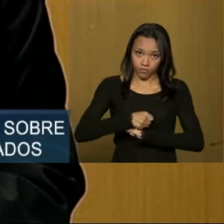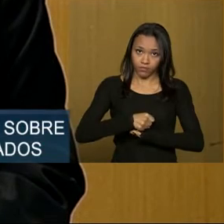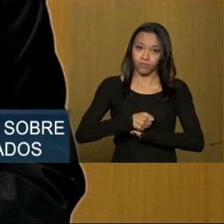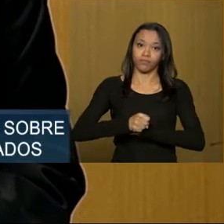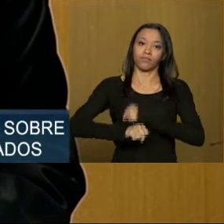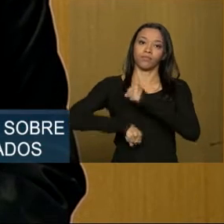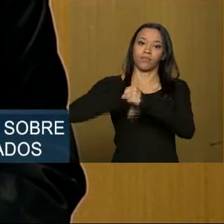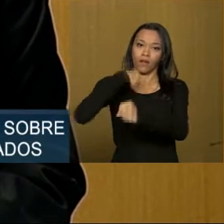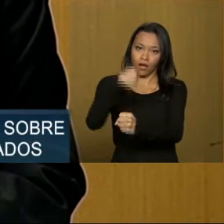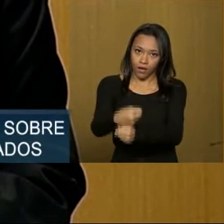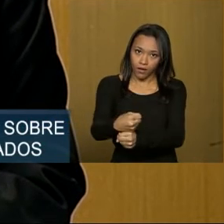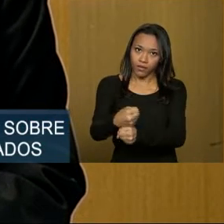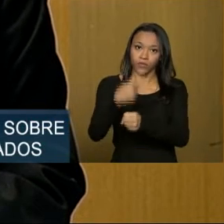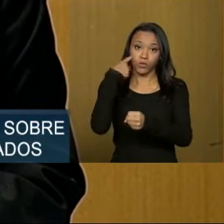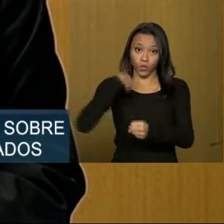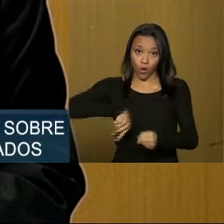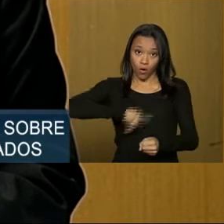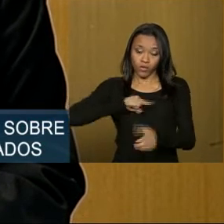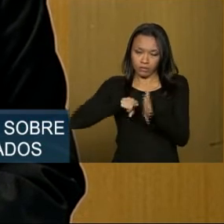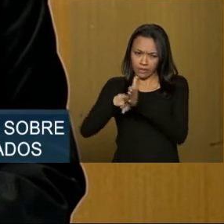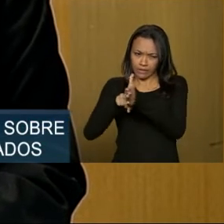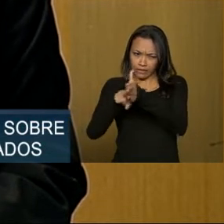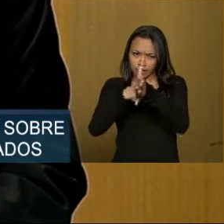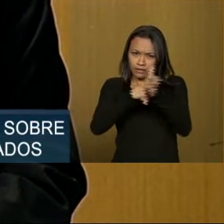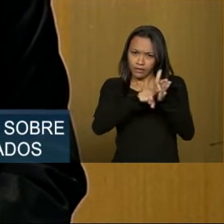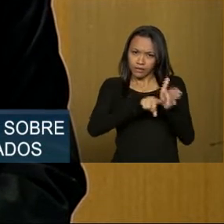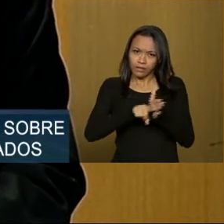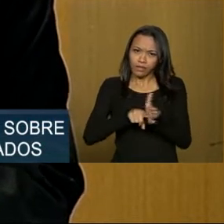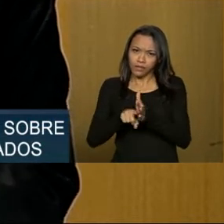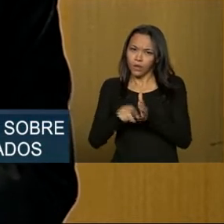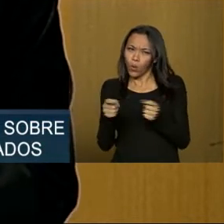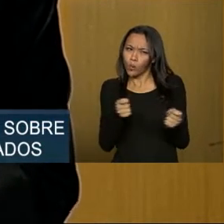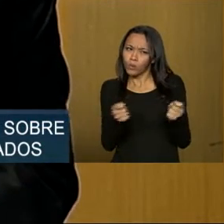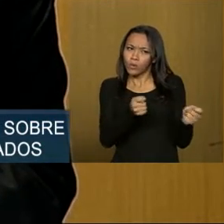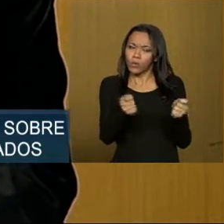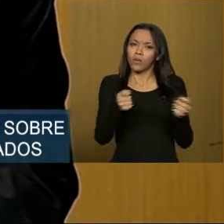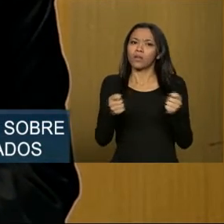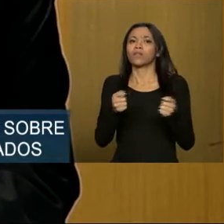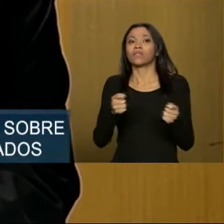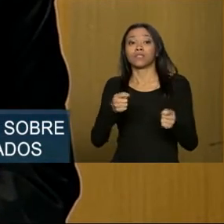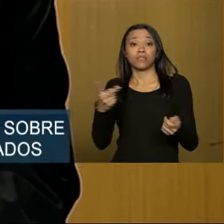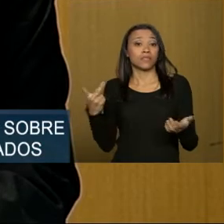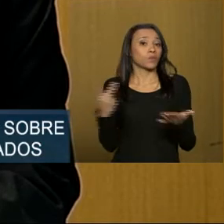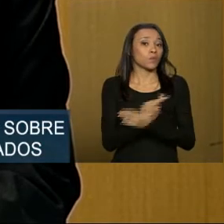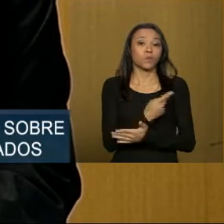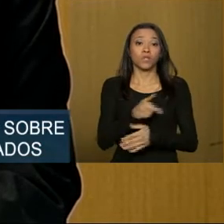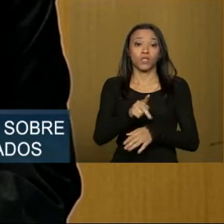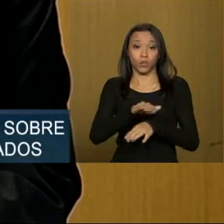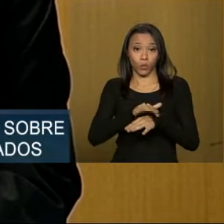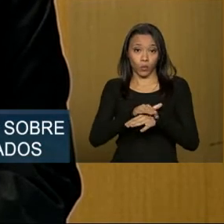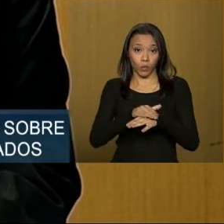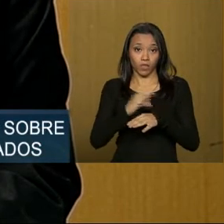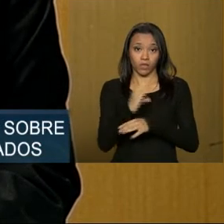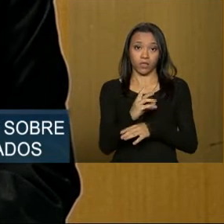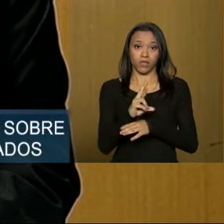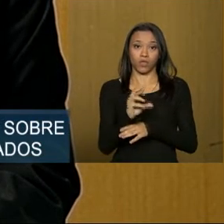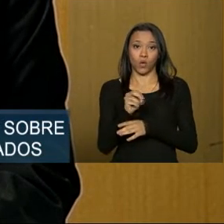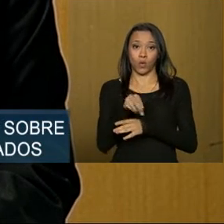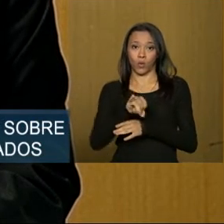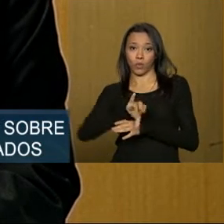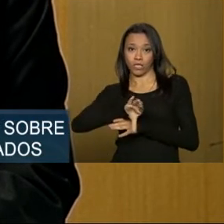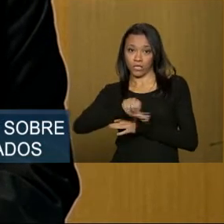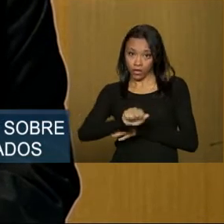esses fatores de risco das doenças crônicas. Tivemos já a oportunidade de divulgar vários